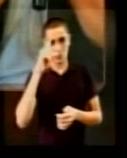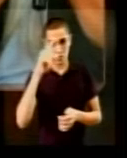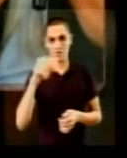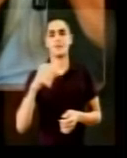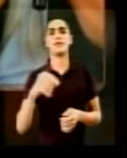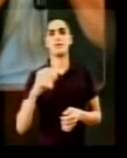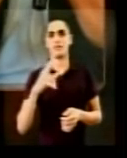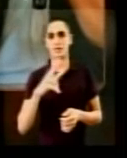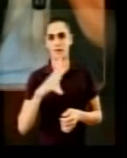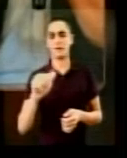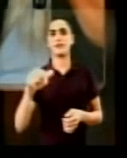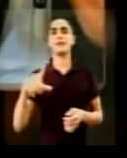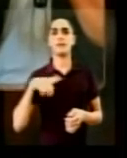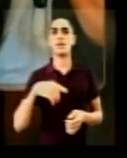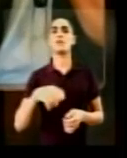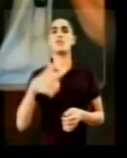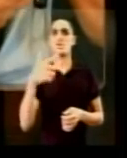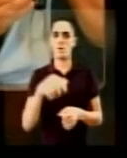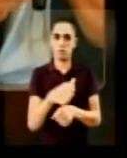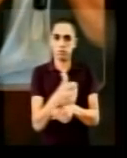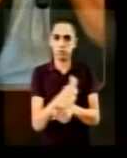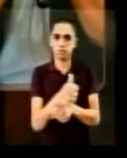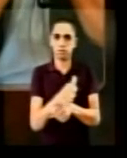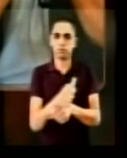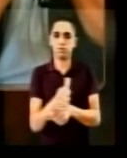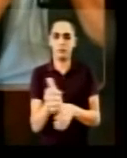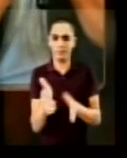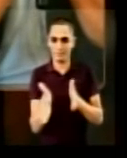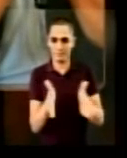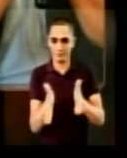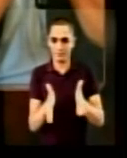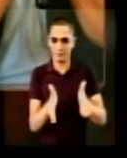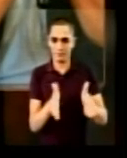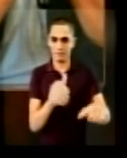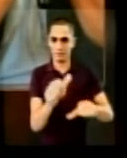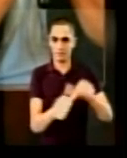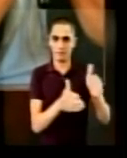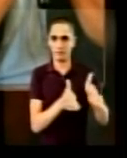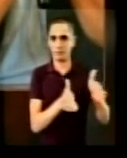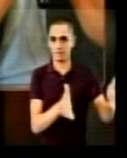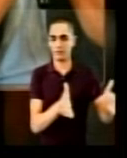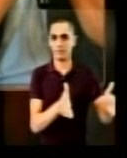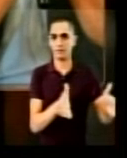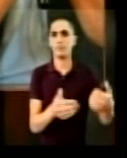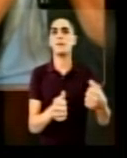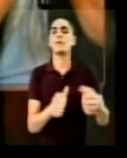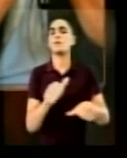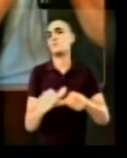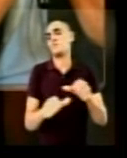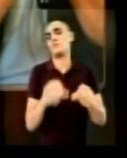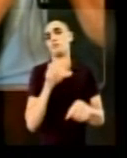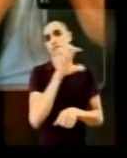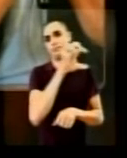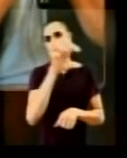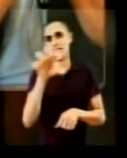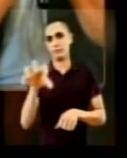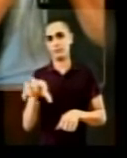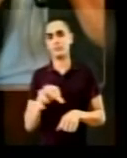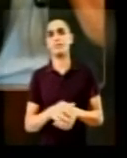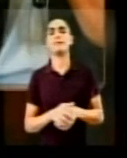nova avaliação para a progressão de uma região. Outra coisa,